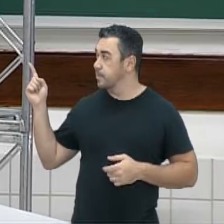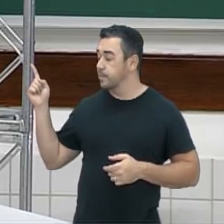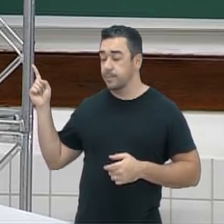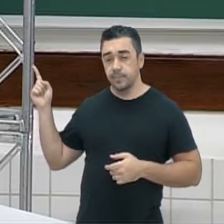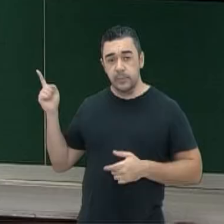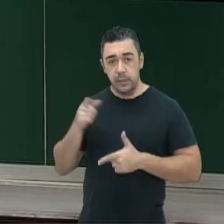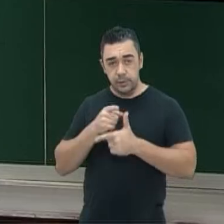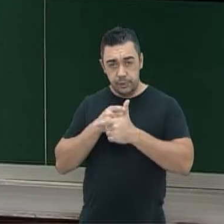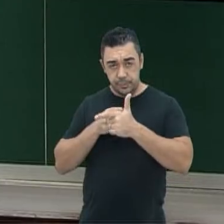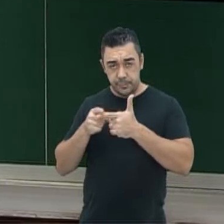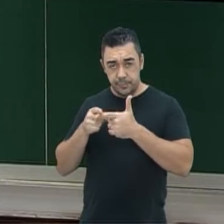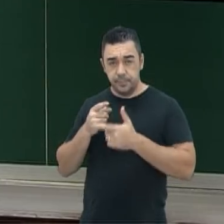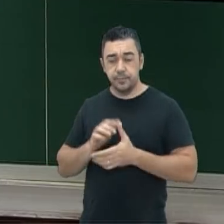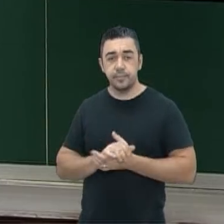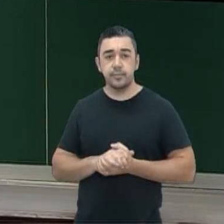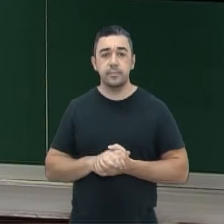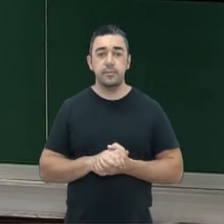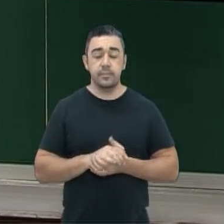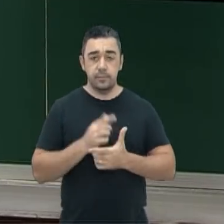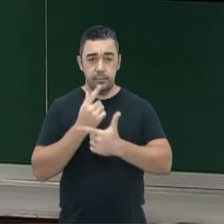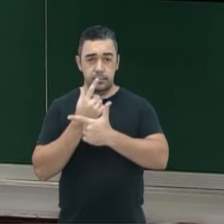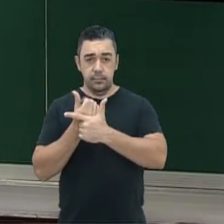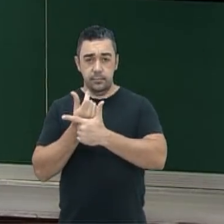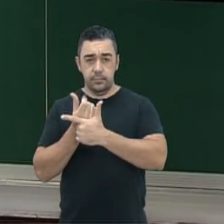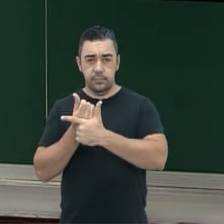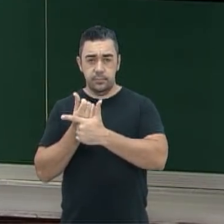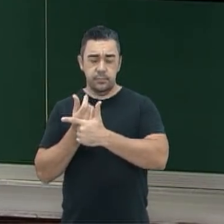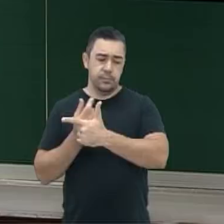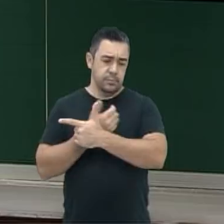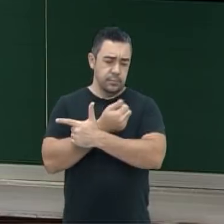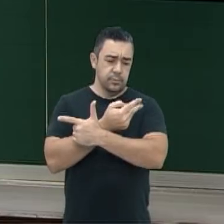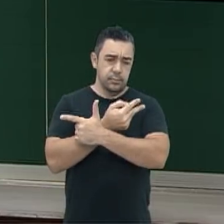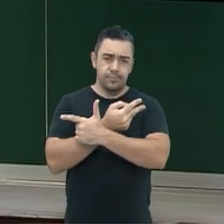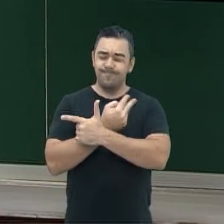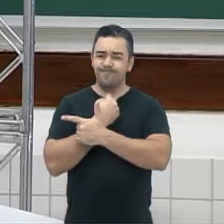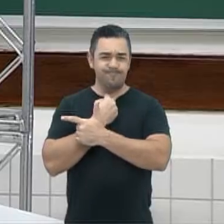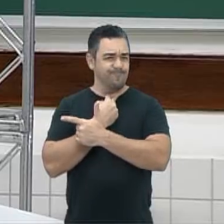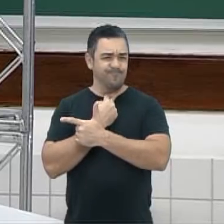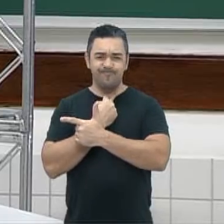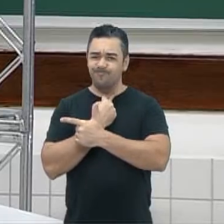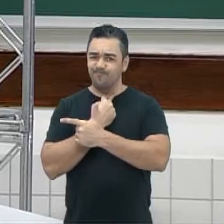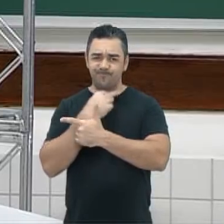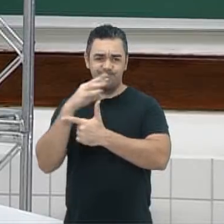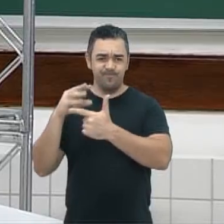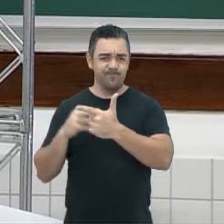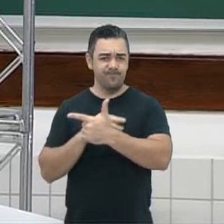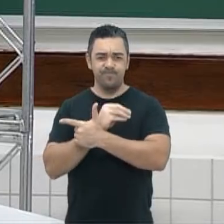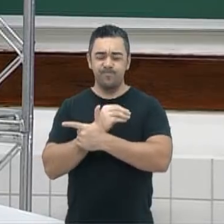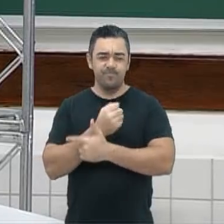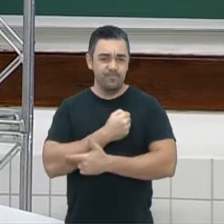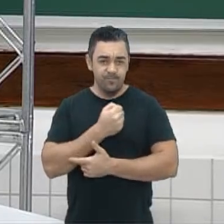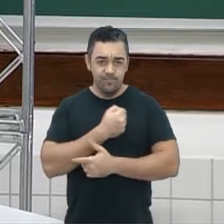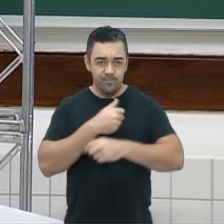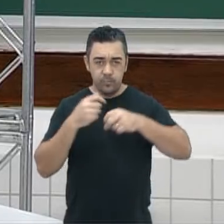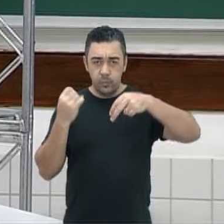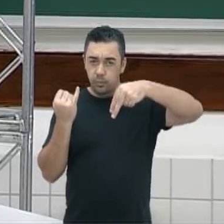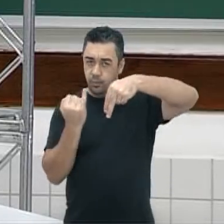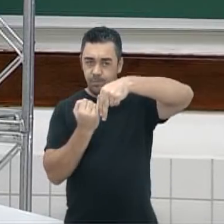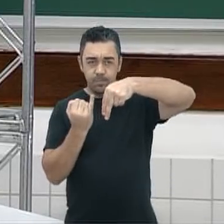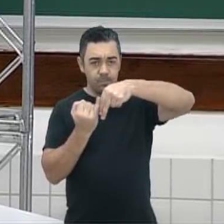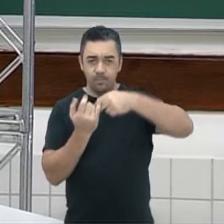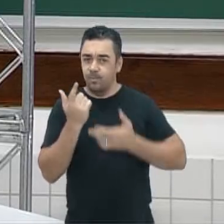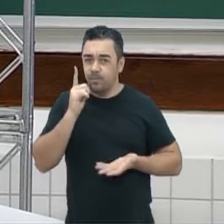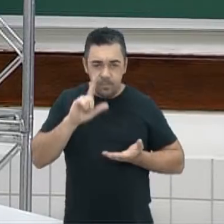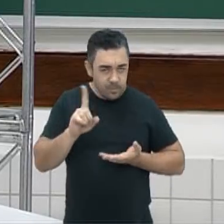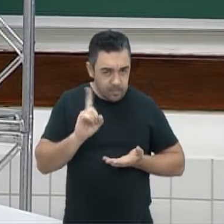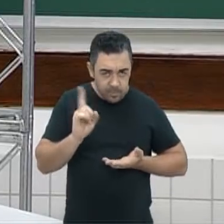for fazer a divisão, 16 cabe dentro do 12? Dentro do conjunto dos números naturais,